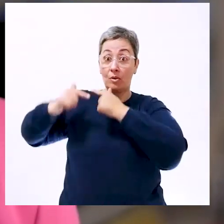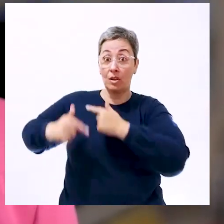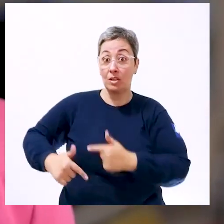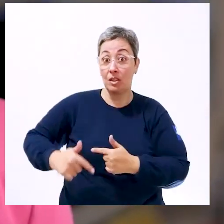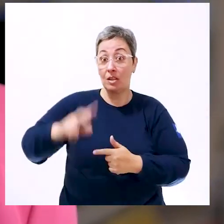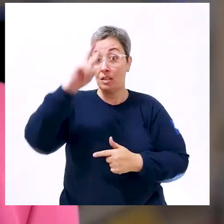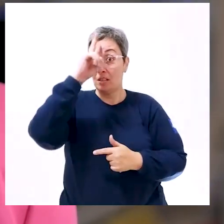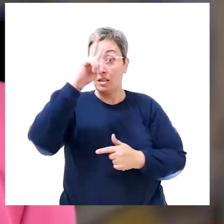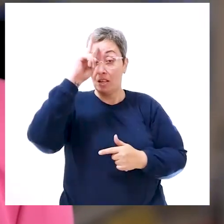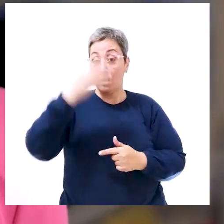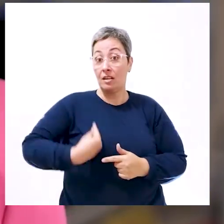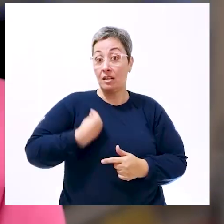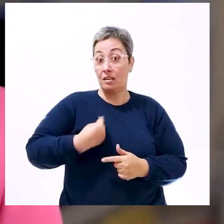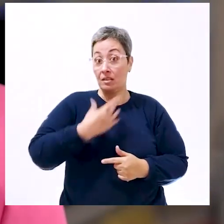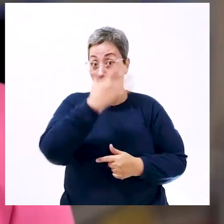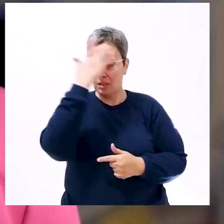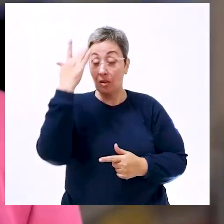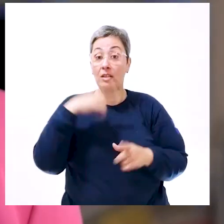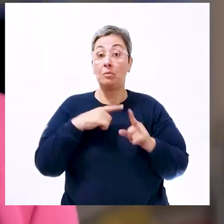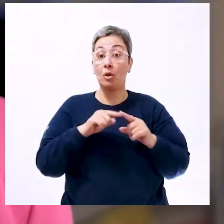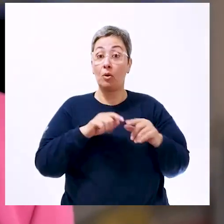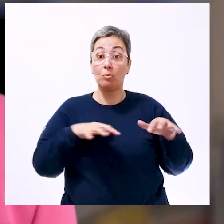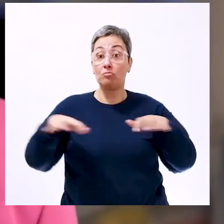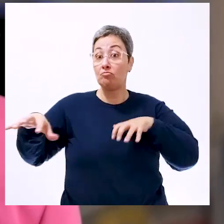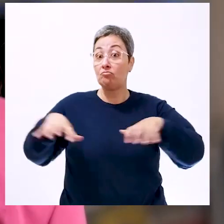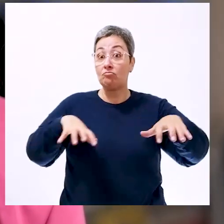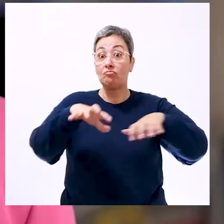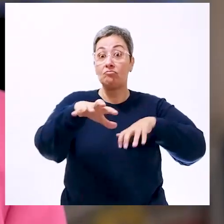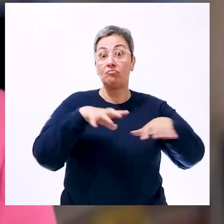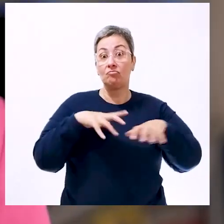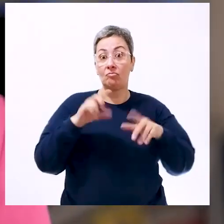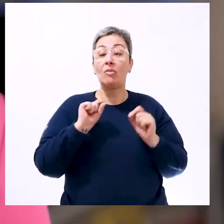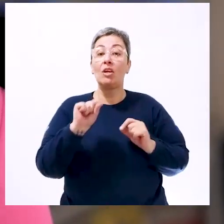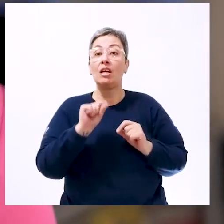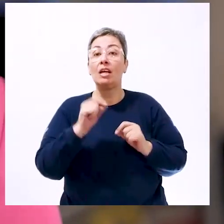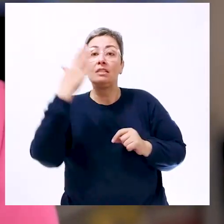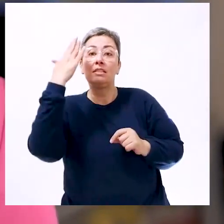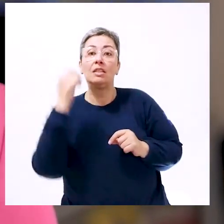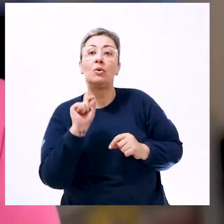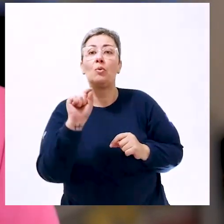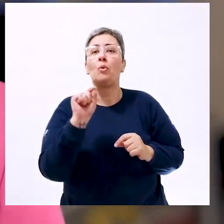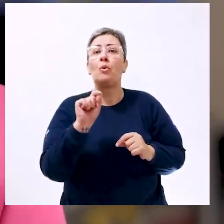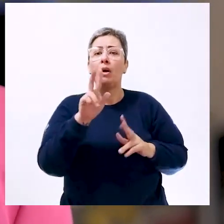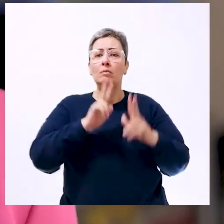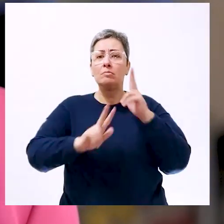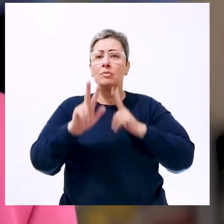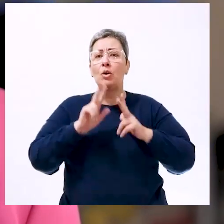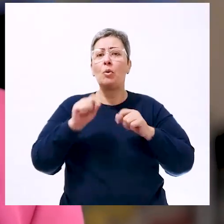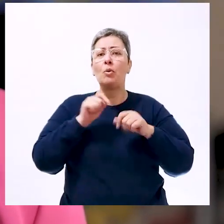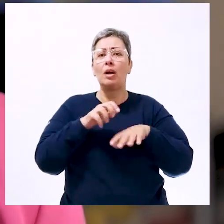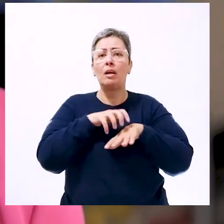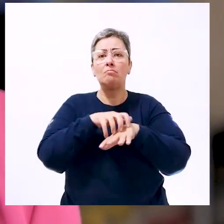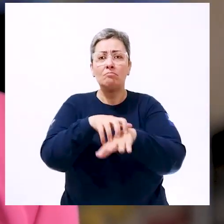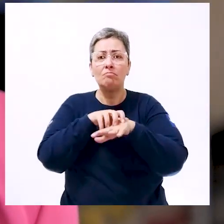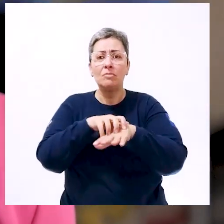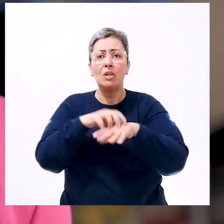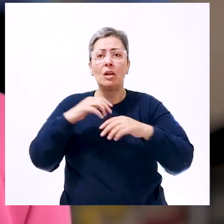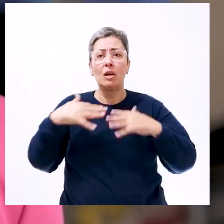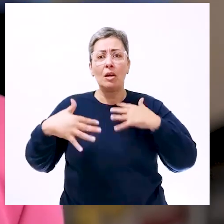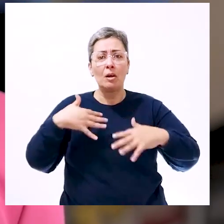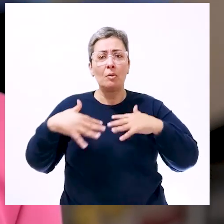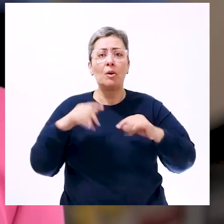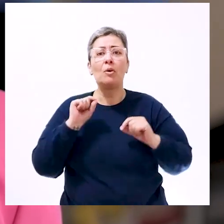a história das pessoas e a nossa maneira de nos deslocarmos dos lugares. Eu quero ver aí quem sabe me dizer o que